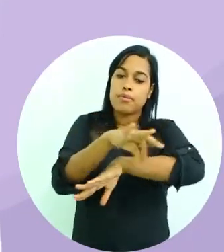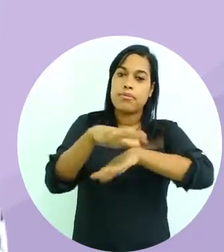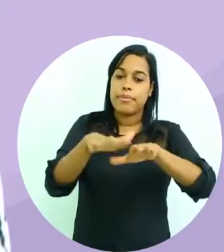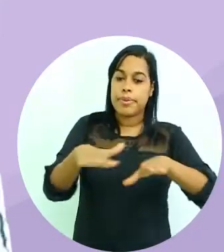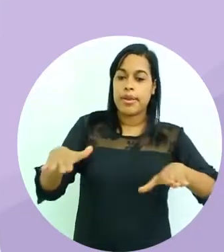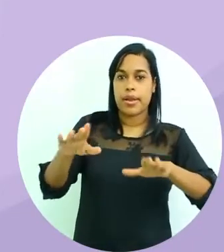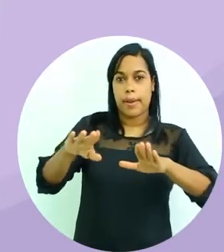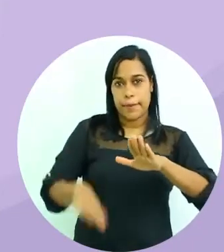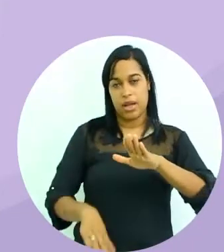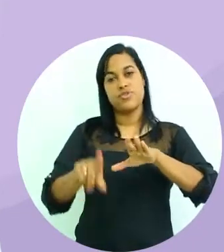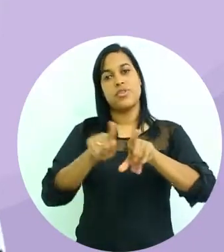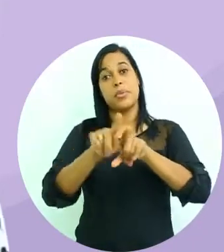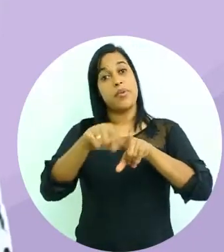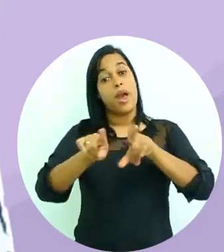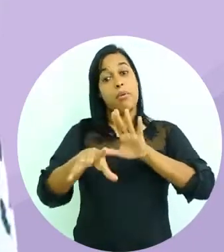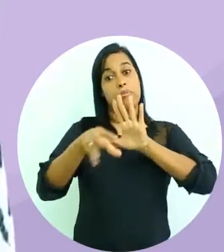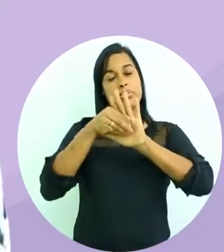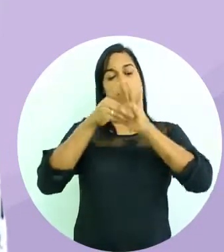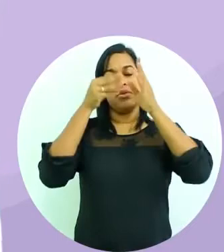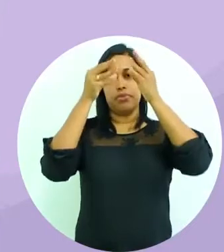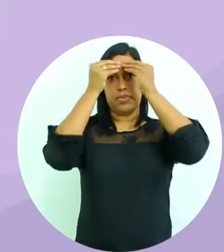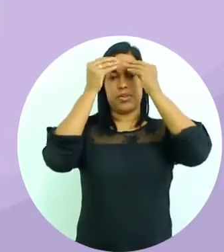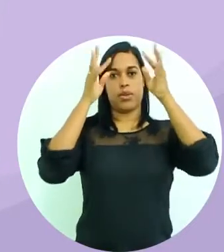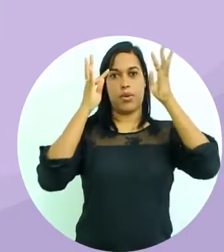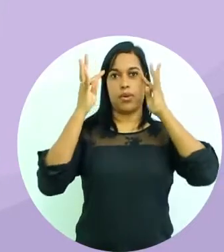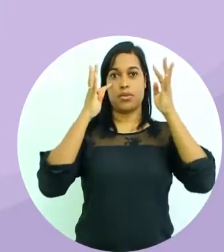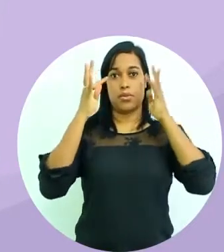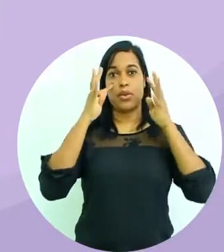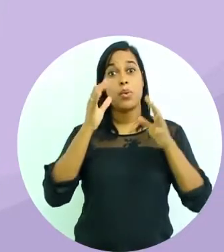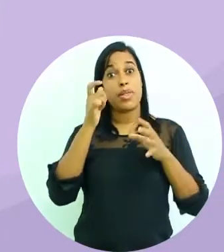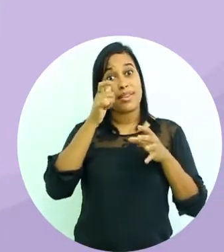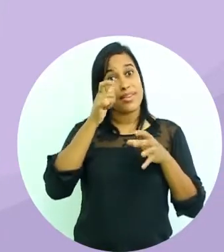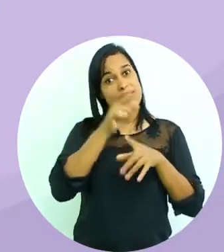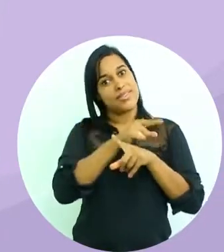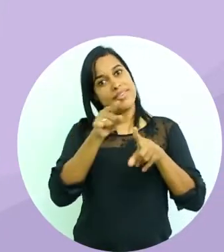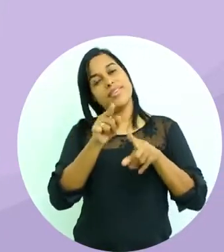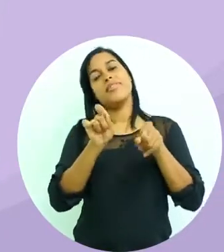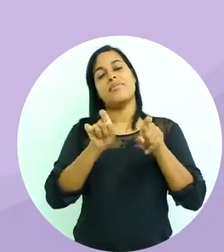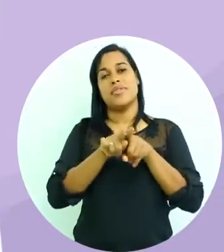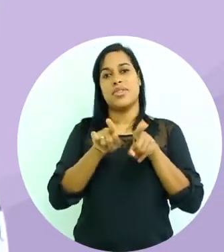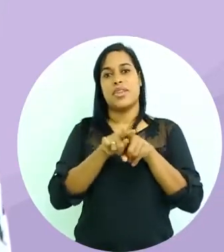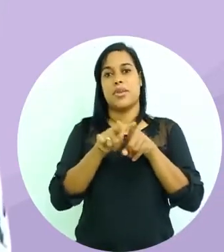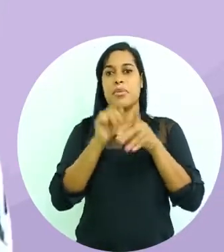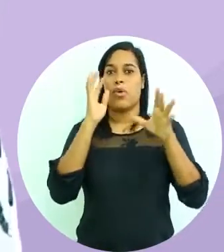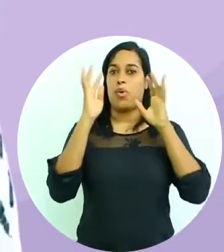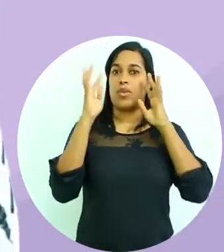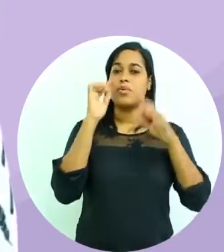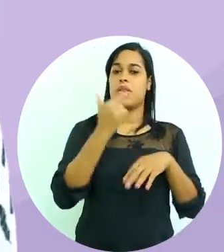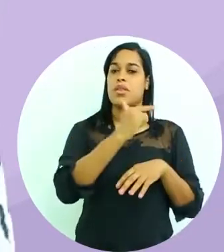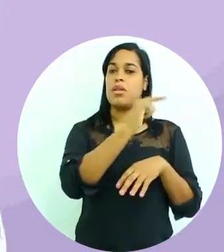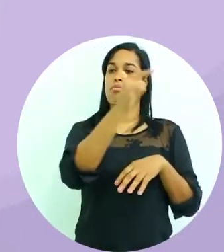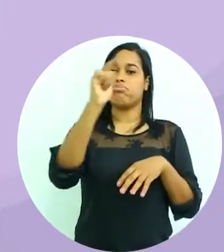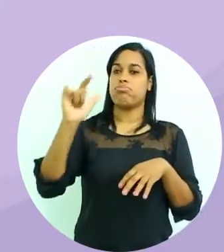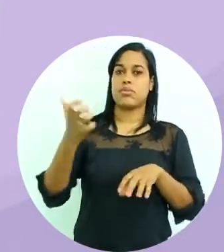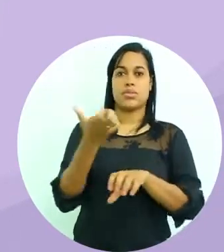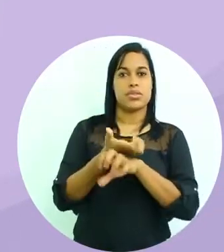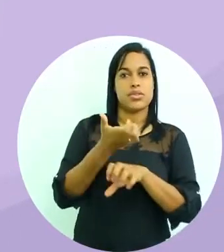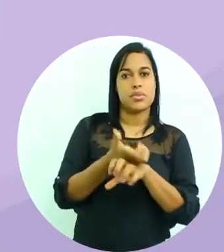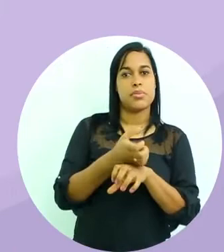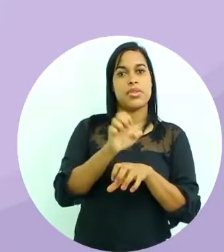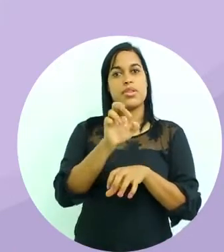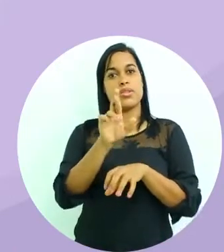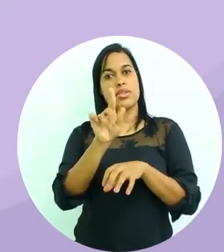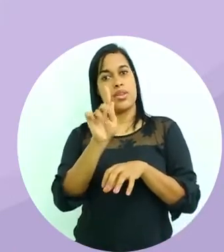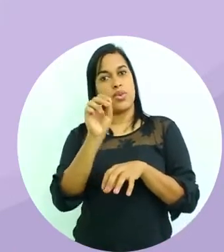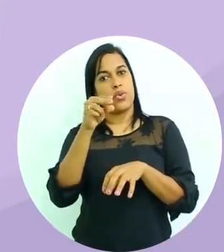para fixação do conhecimento. O interessante desse exercício é que você poderá também aplicar o conhecimento de outras disciplinas,